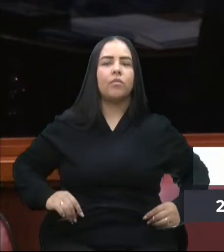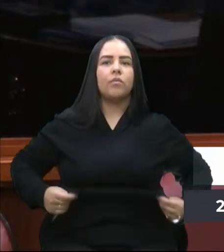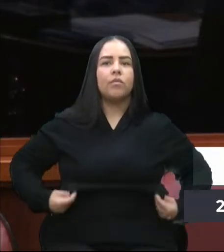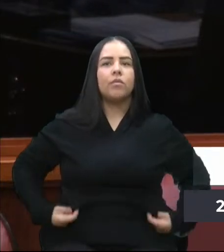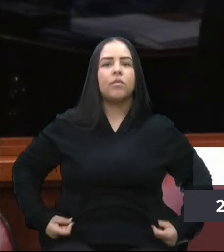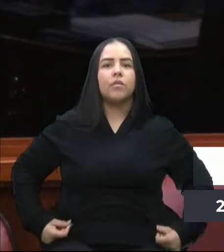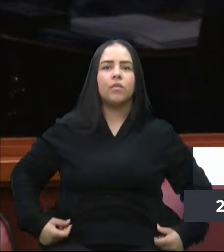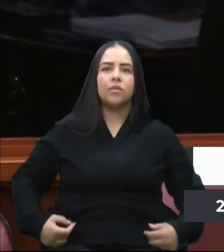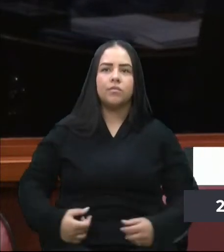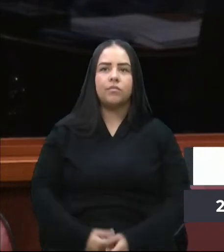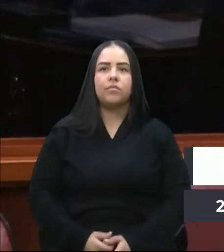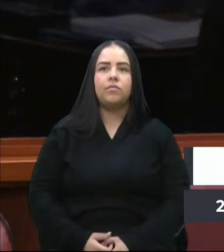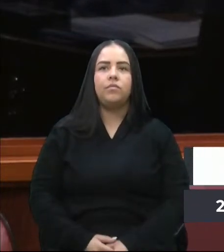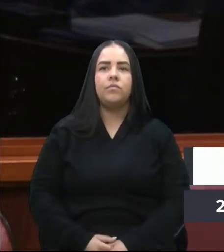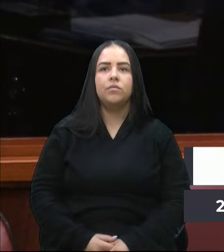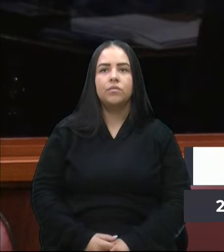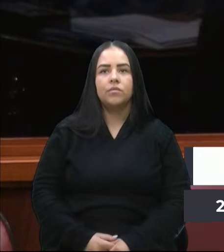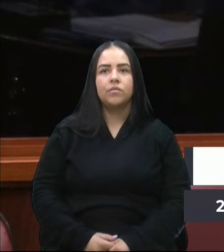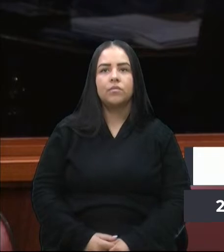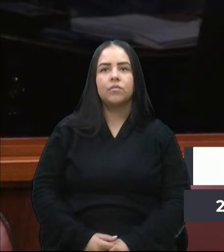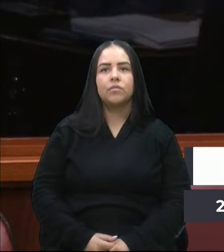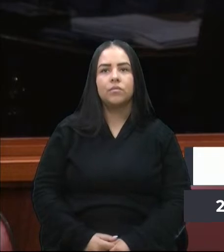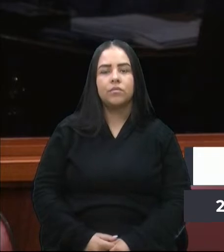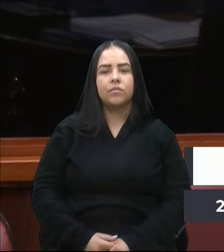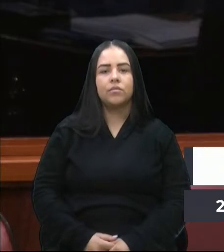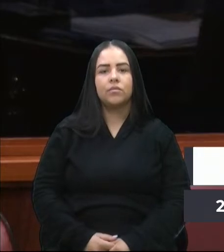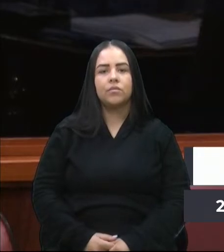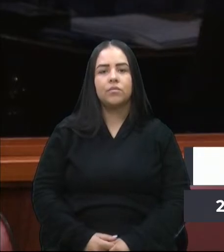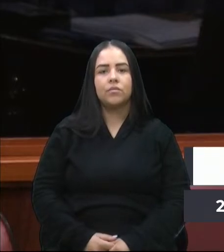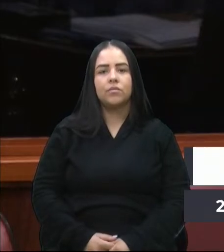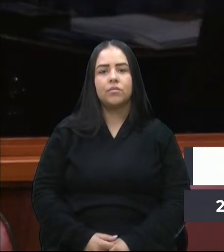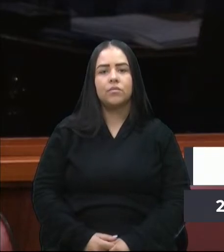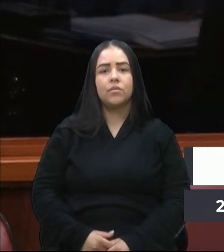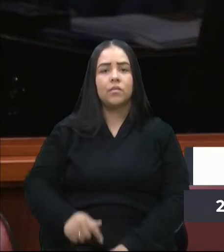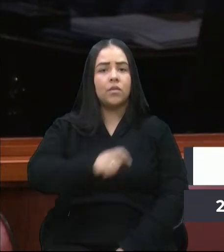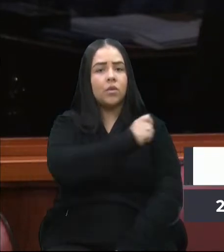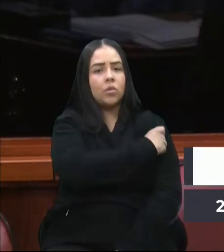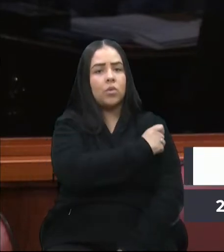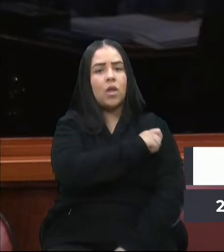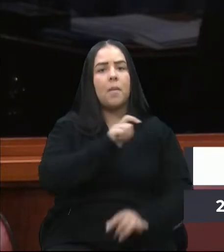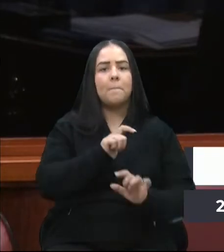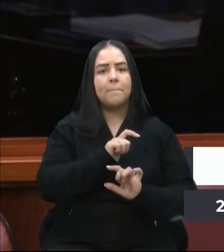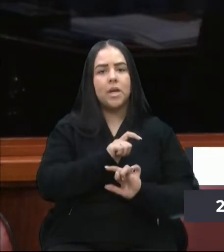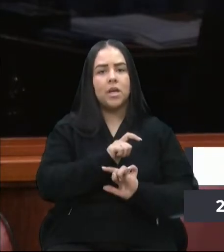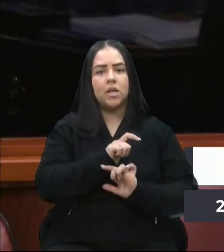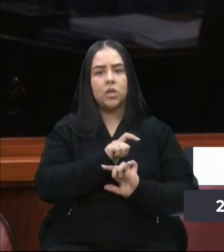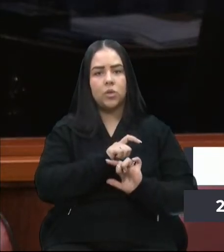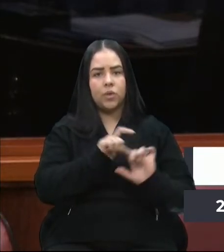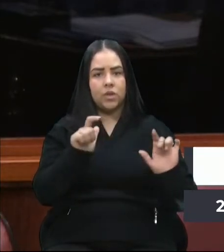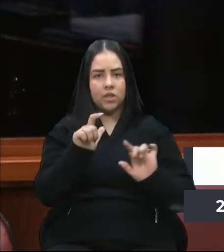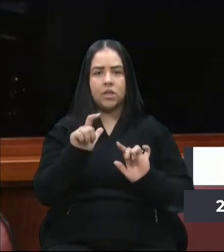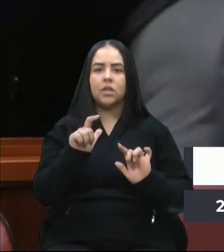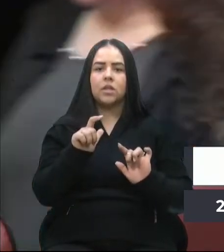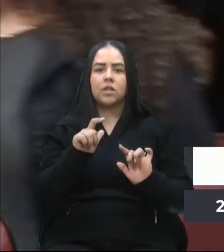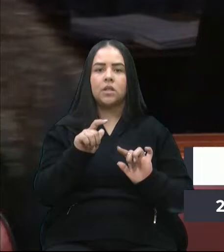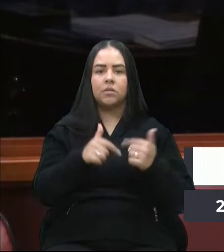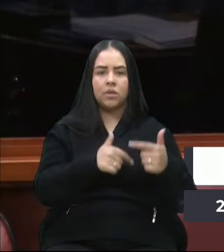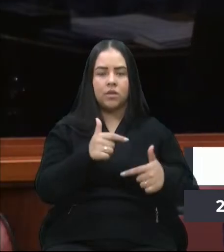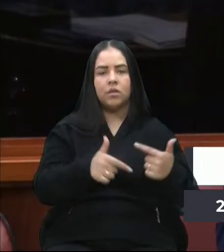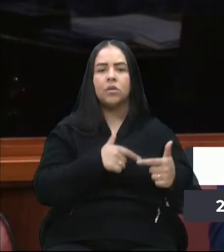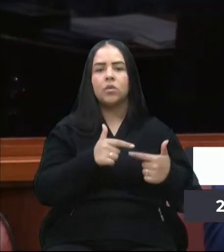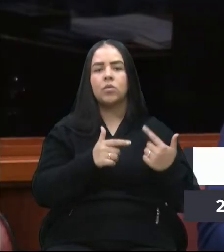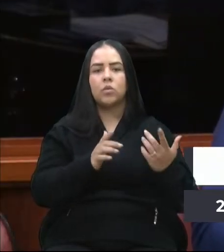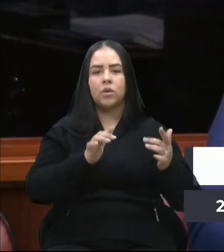Por gentileza. Os alunos eram, em sua maioria, filhos de trabalhadores do matadouro do bairro que produziu